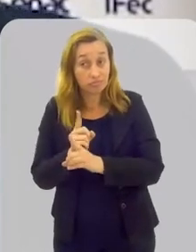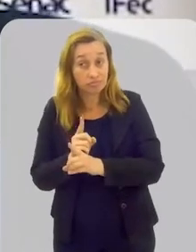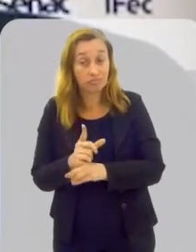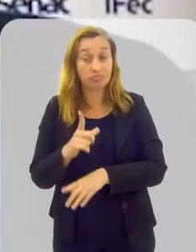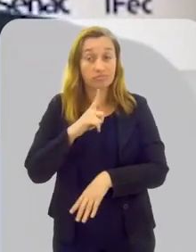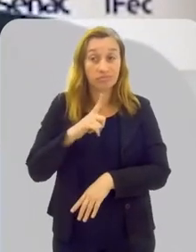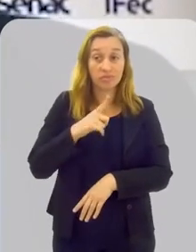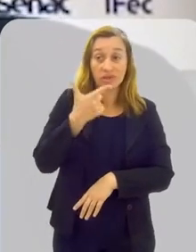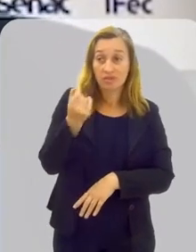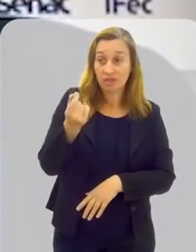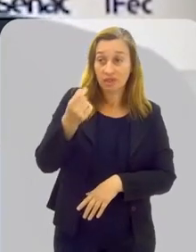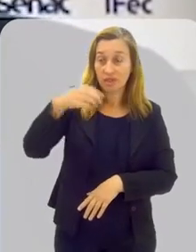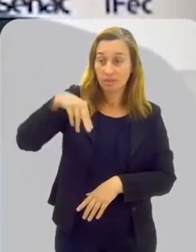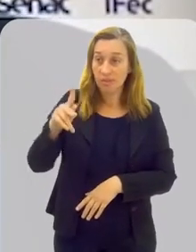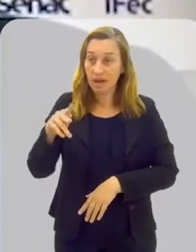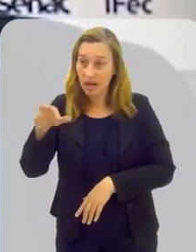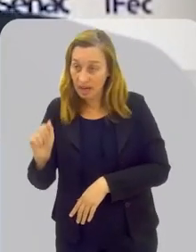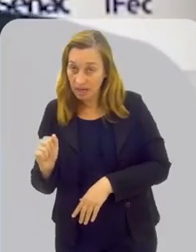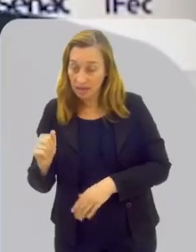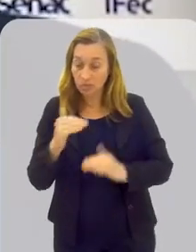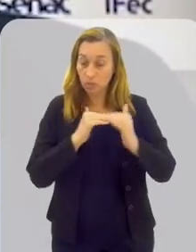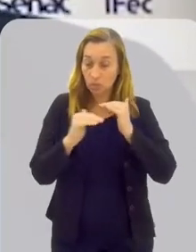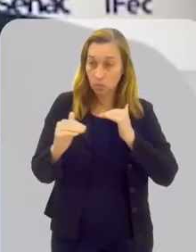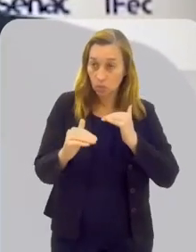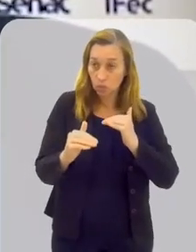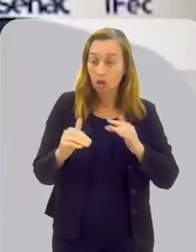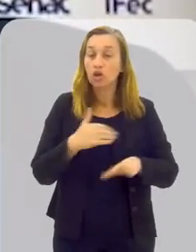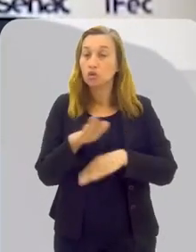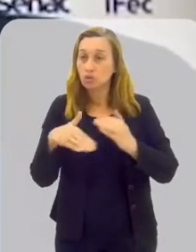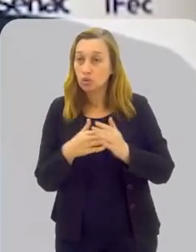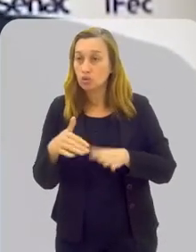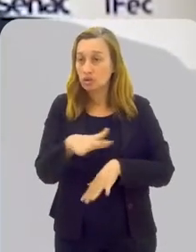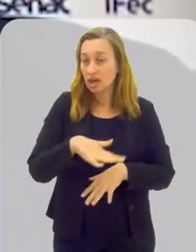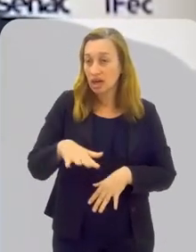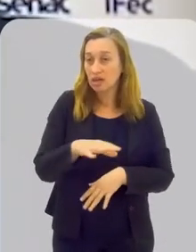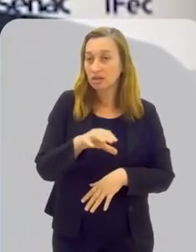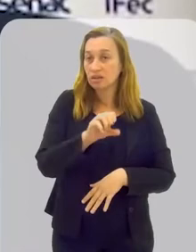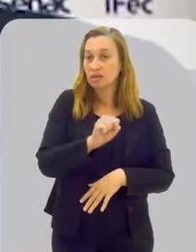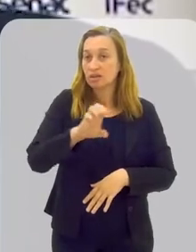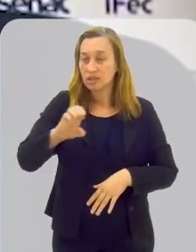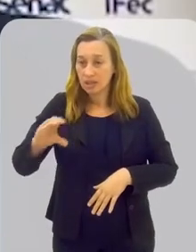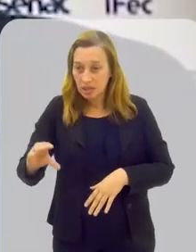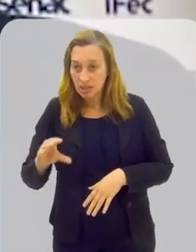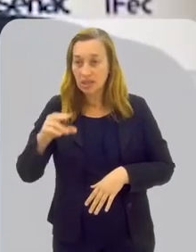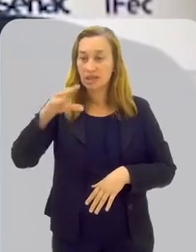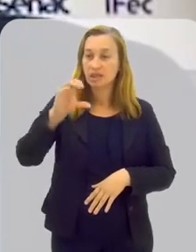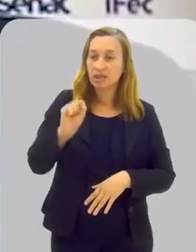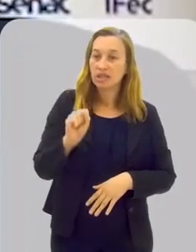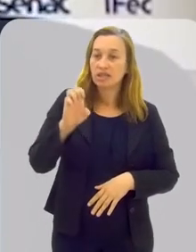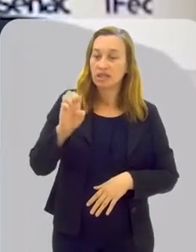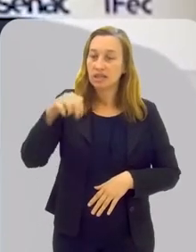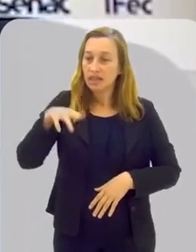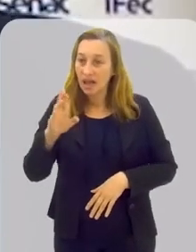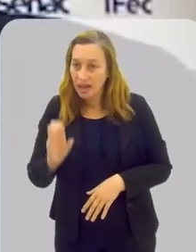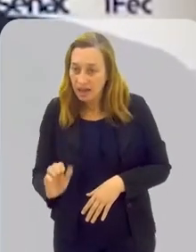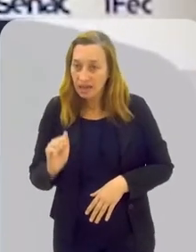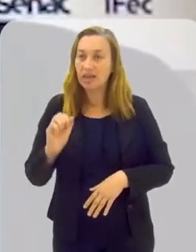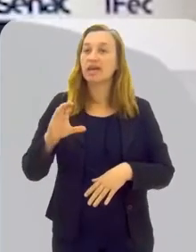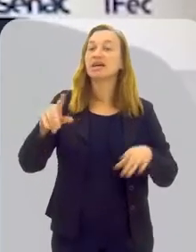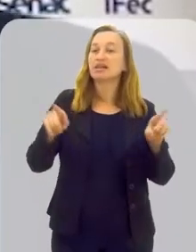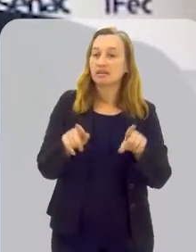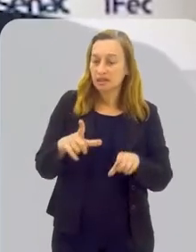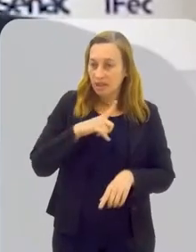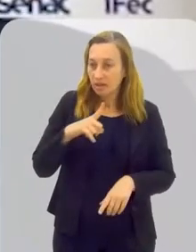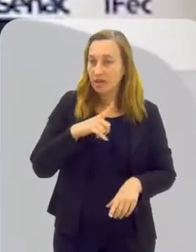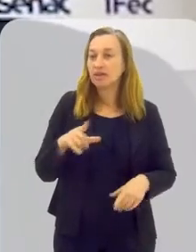encontrar já tem agora 20 máquinas já espalhadas pelas estações do metrô todas as unidades do SESC SENAC